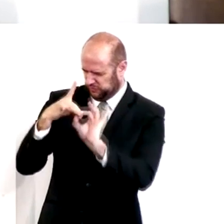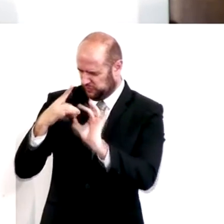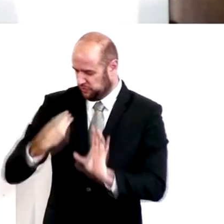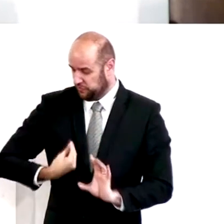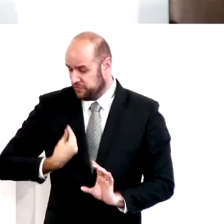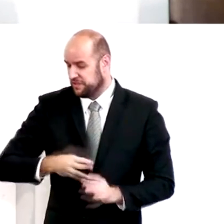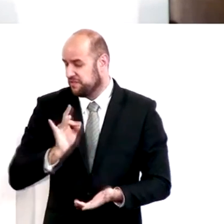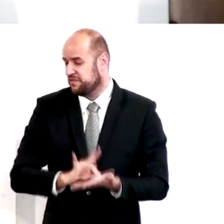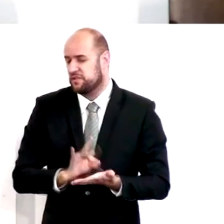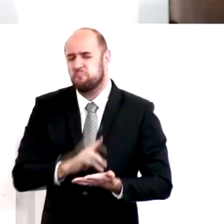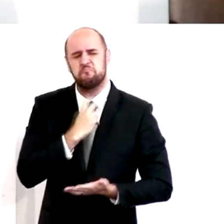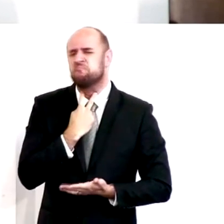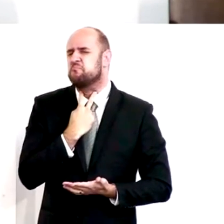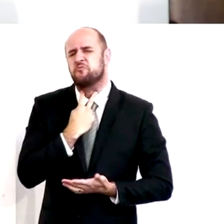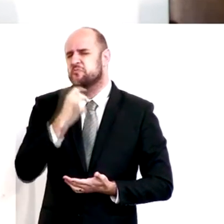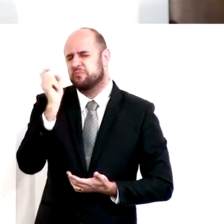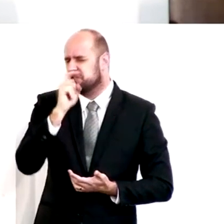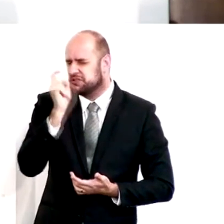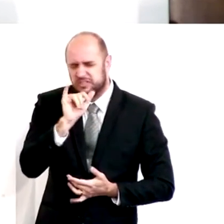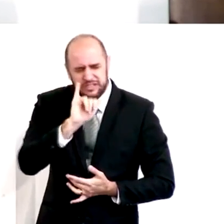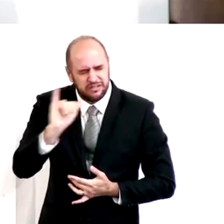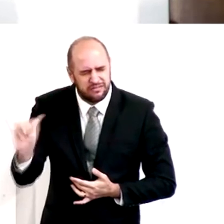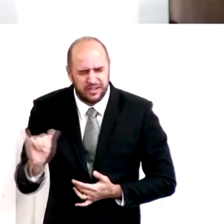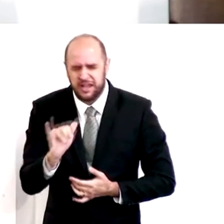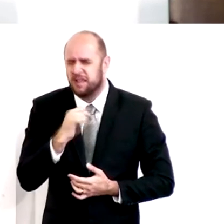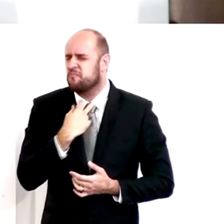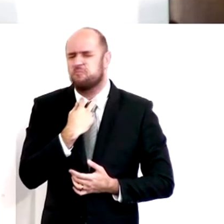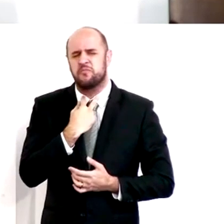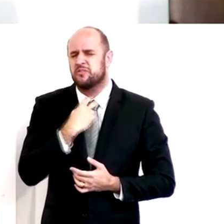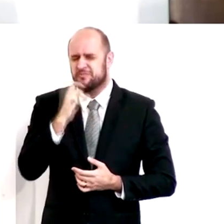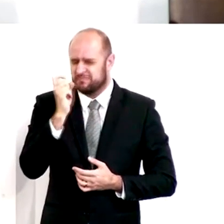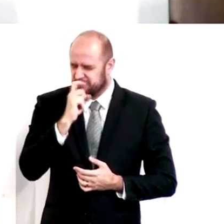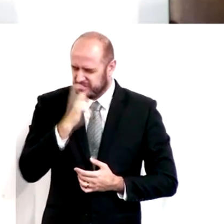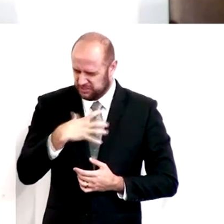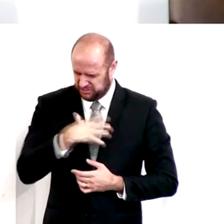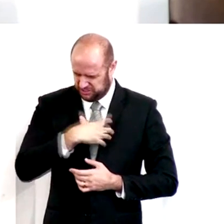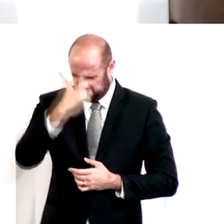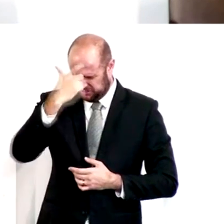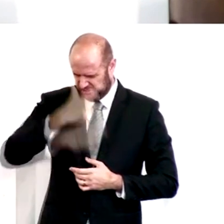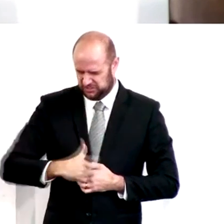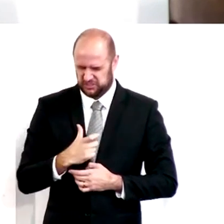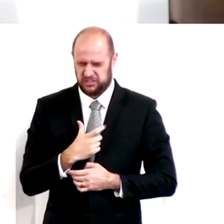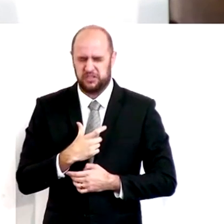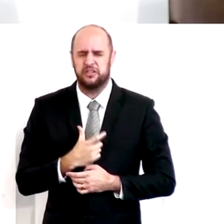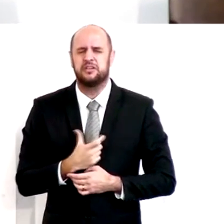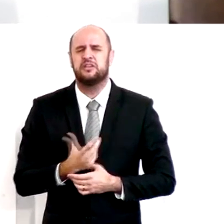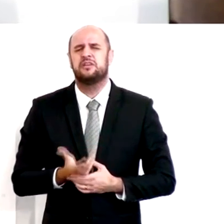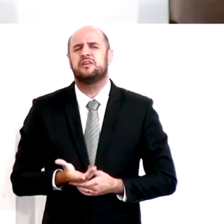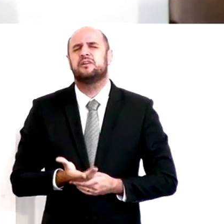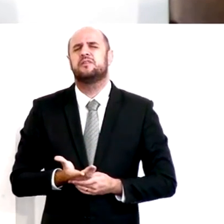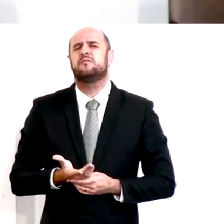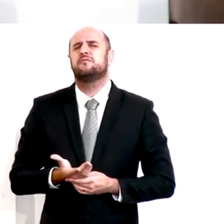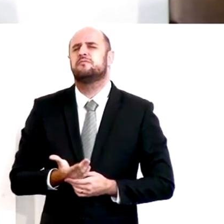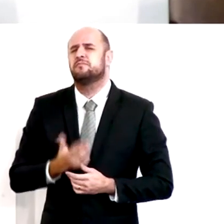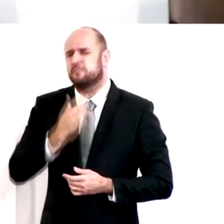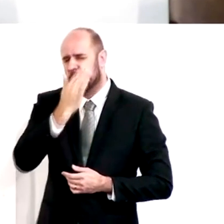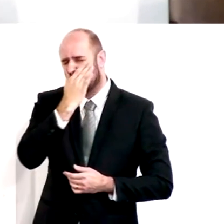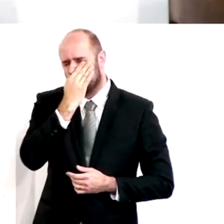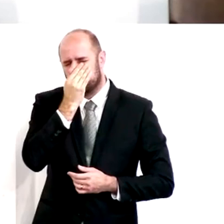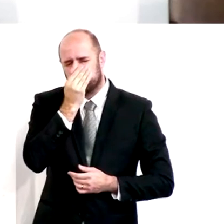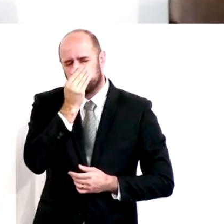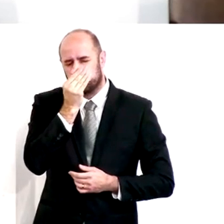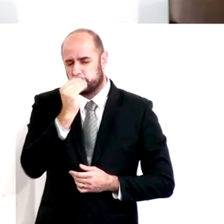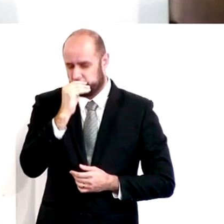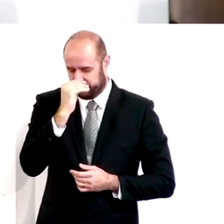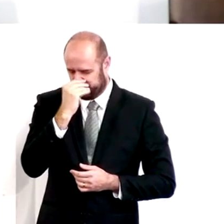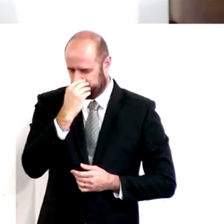pode haver mentira na nossa boca, não pode haver mentira nos nossos atos, não pode haver engano em